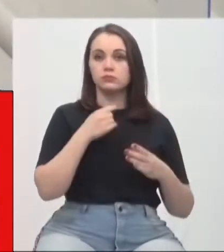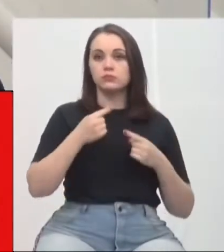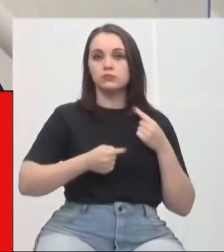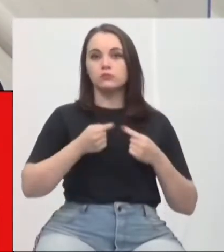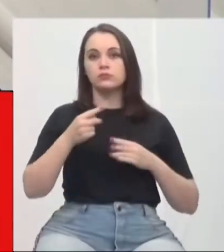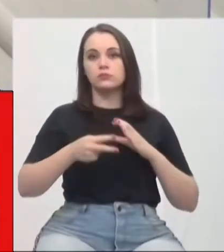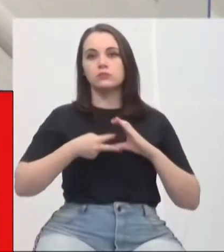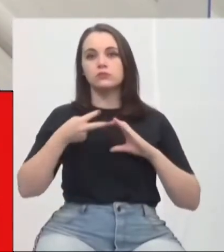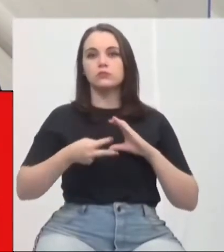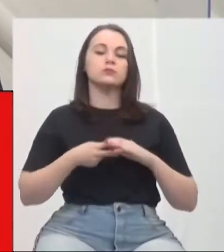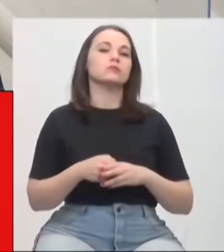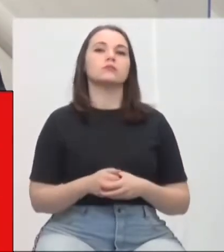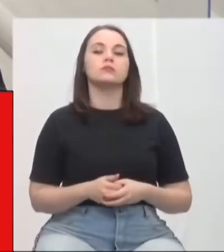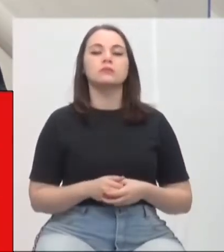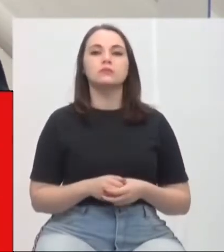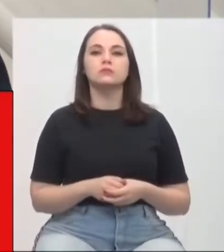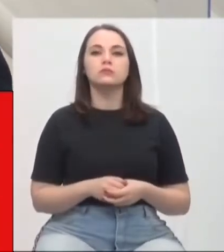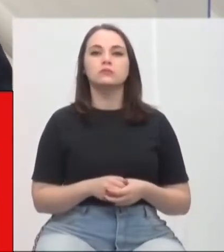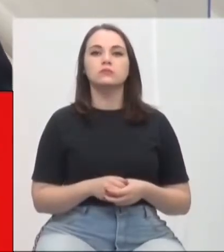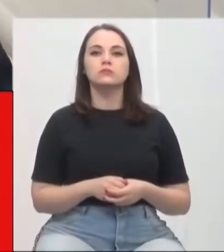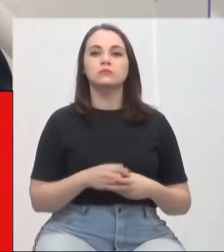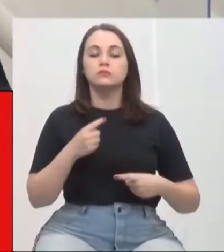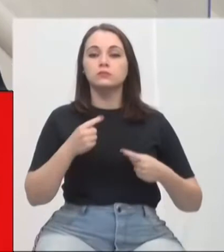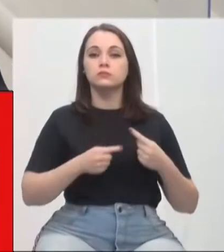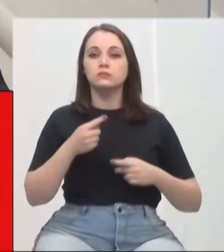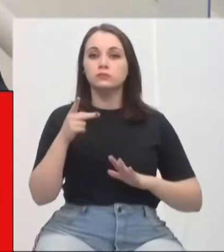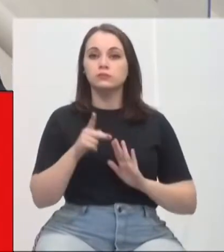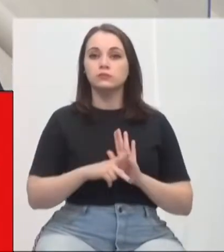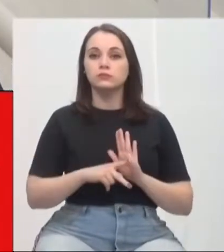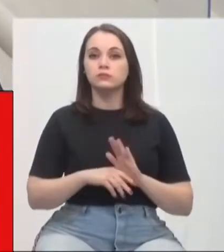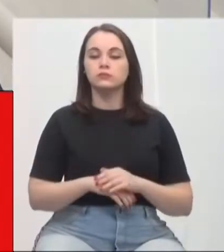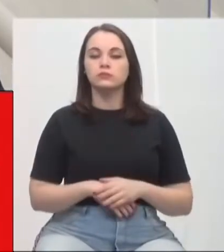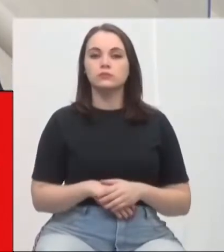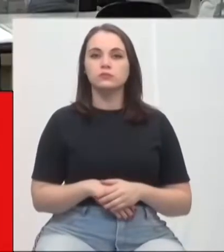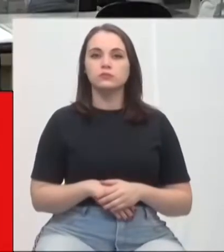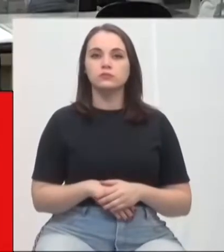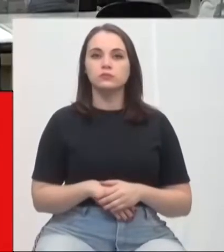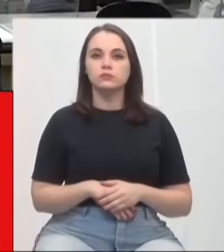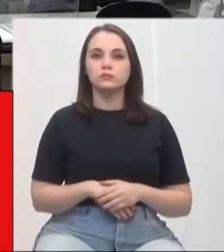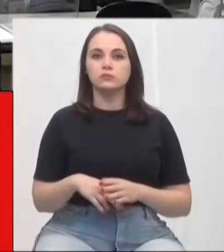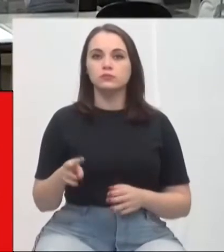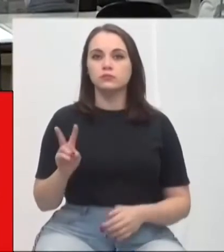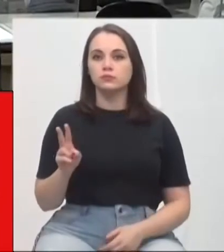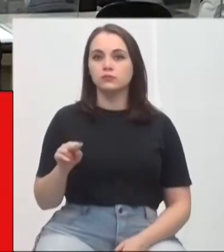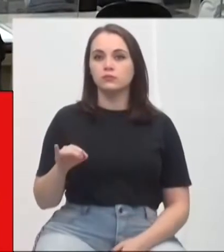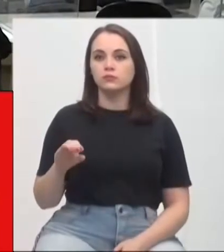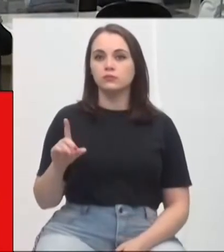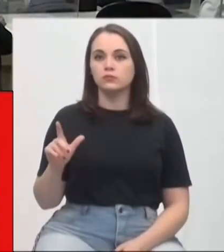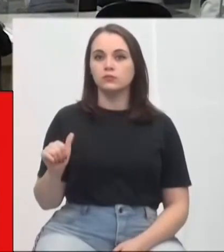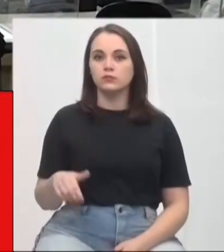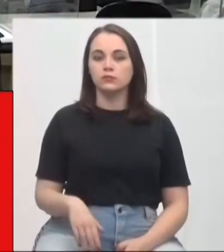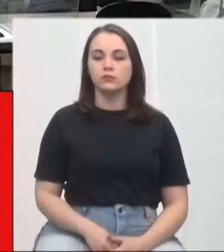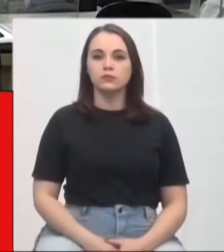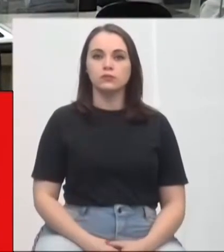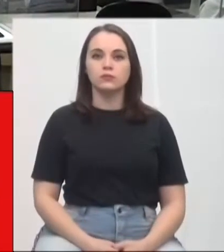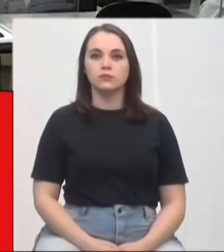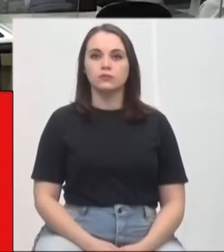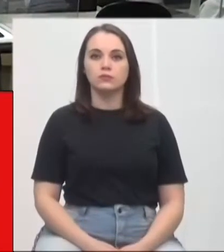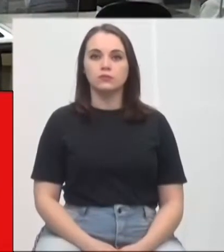aprovação, encaminhando a matéria para ser deliberada em plenário. Em discussão, o projeto com a palavra o vereador doutor Nicola Martins.